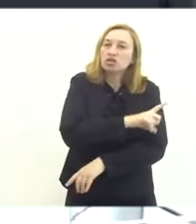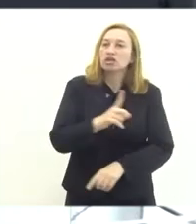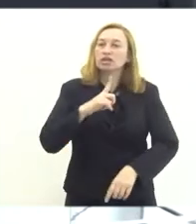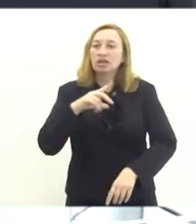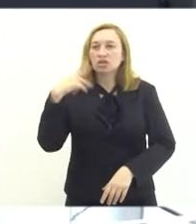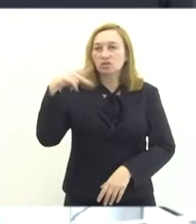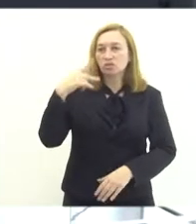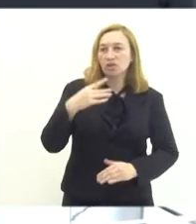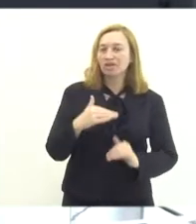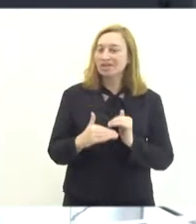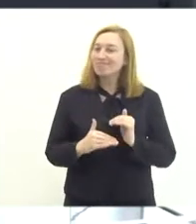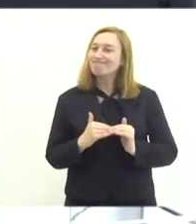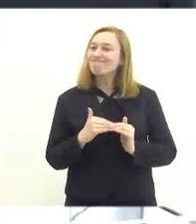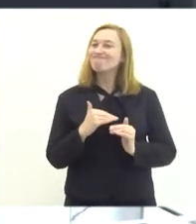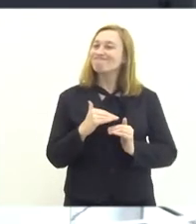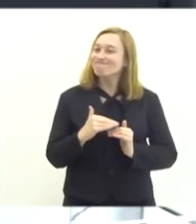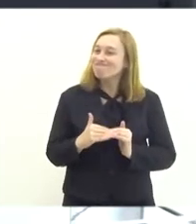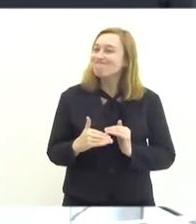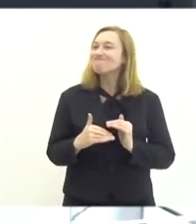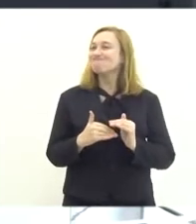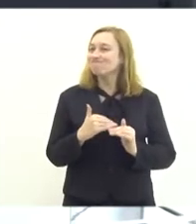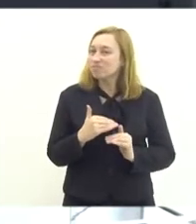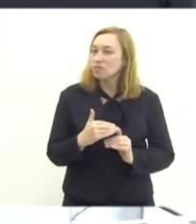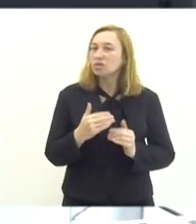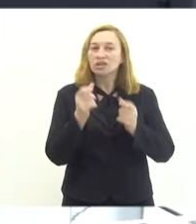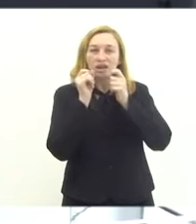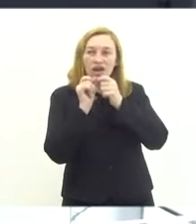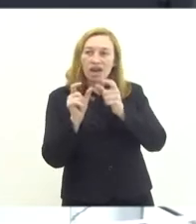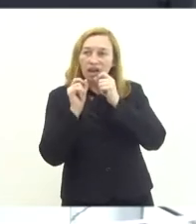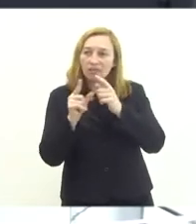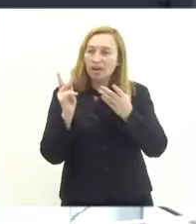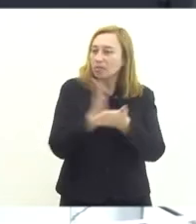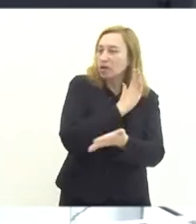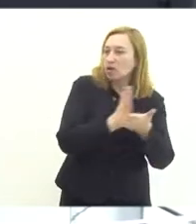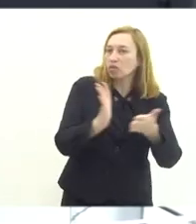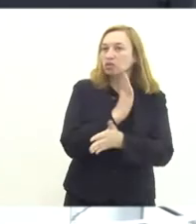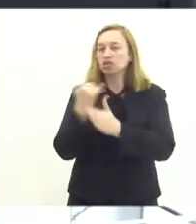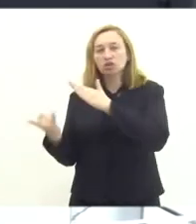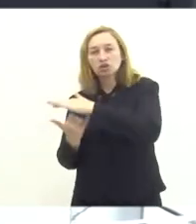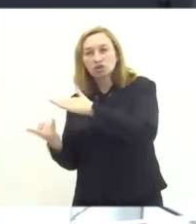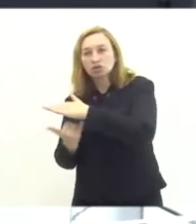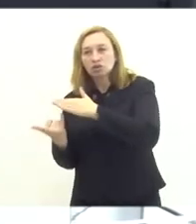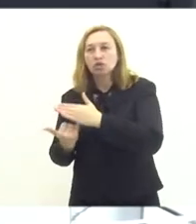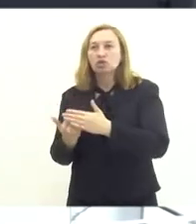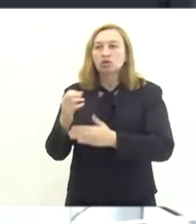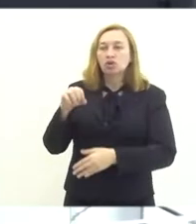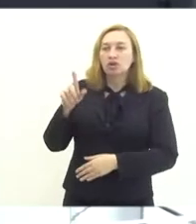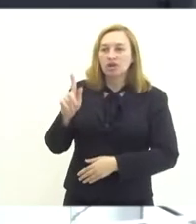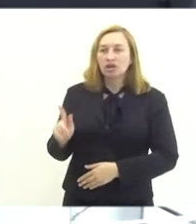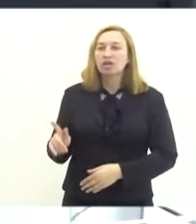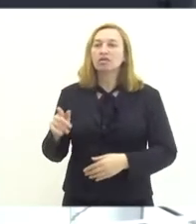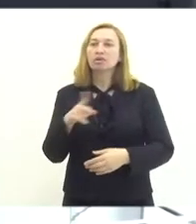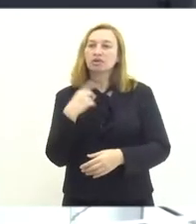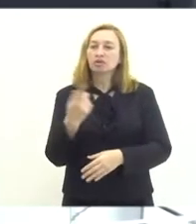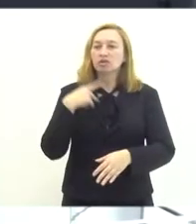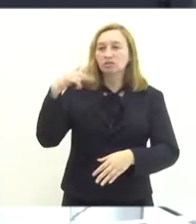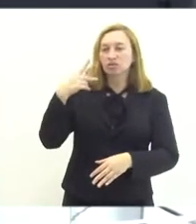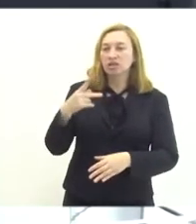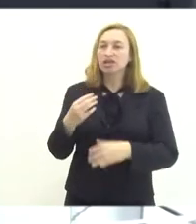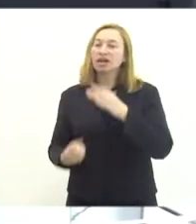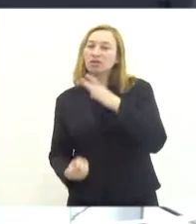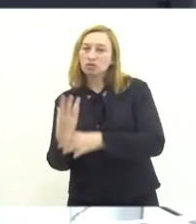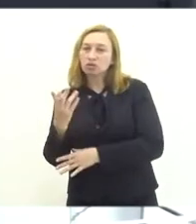sua política em desenvolvimento ainda então quando a gente é questionado por alguns institutos algumas homens a política ela ainda está em